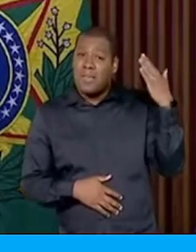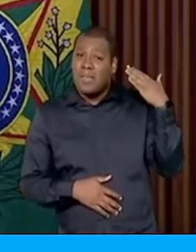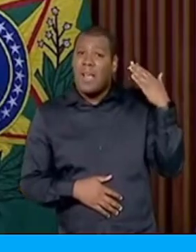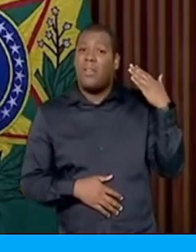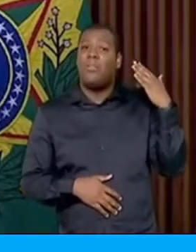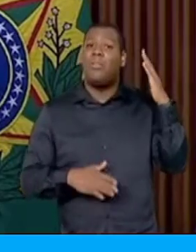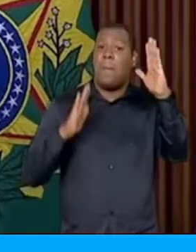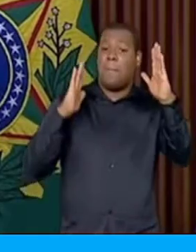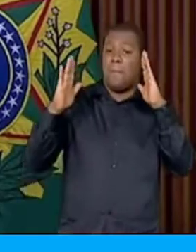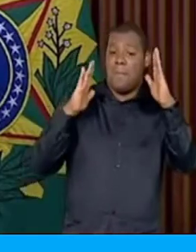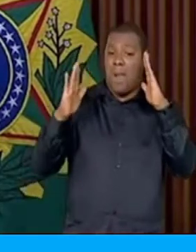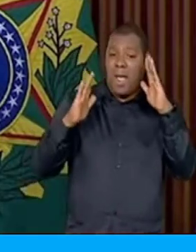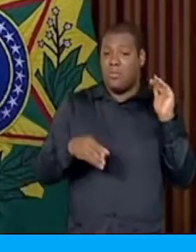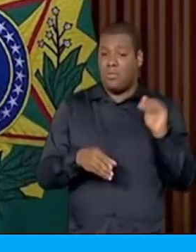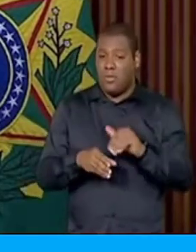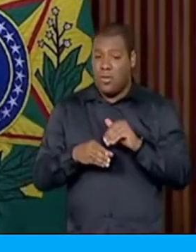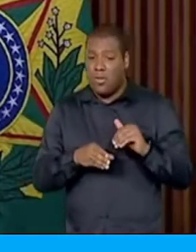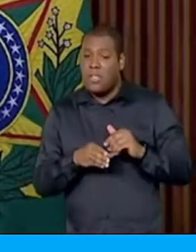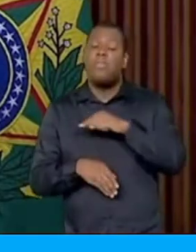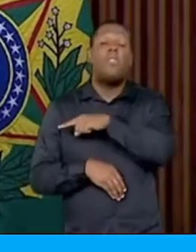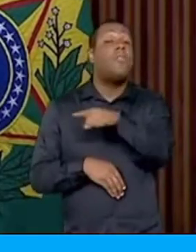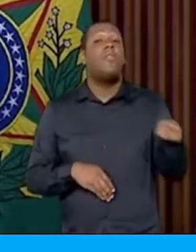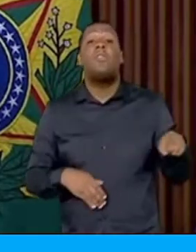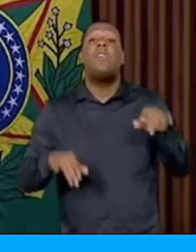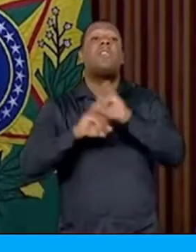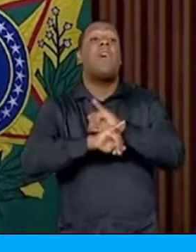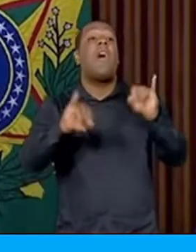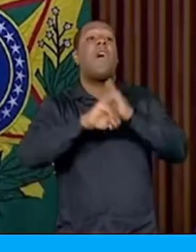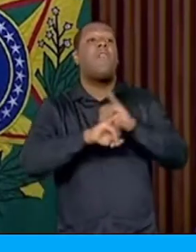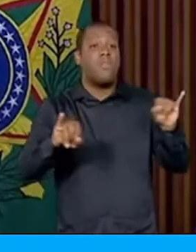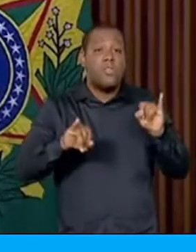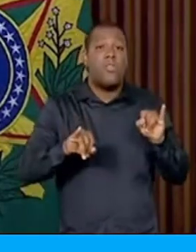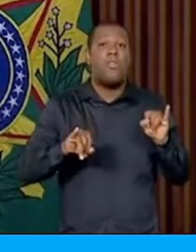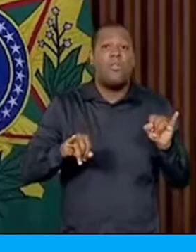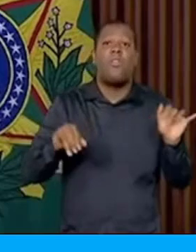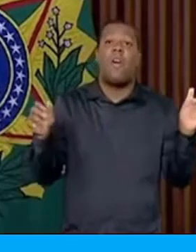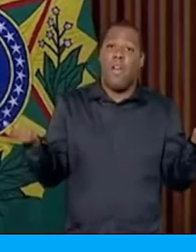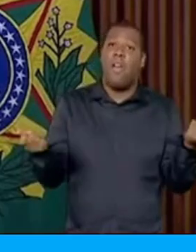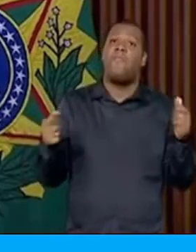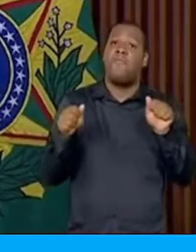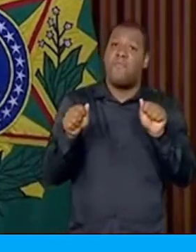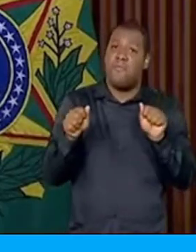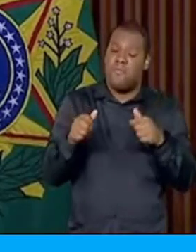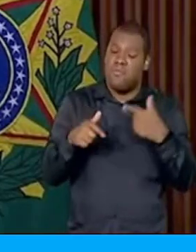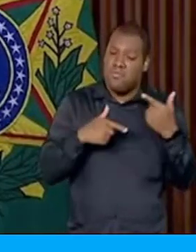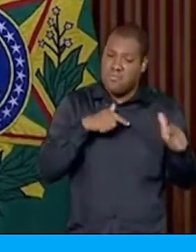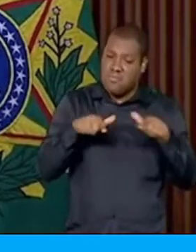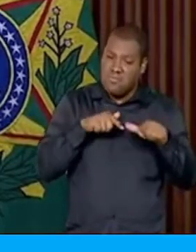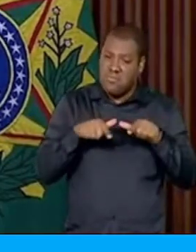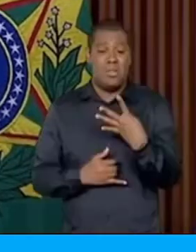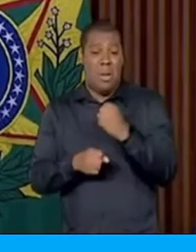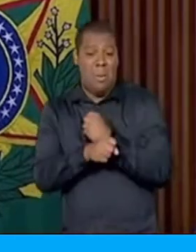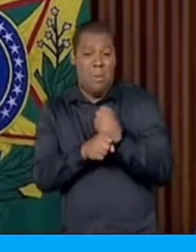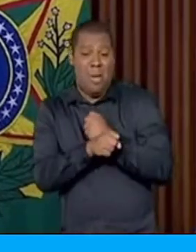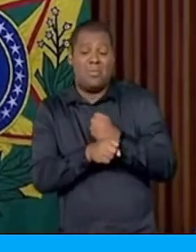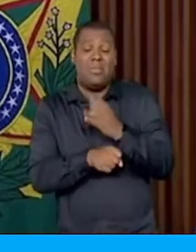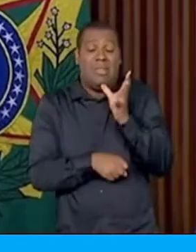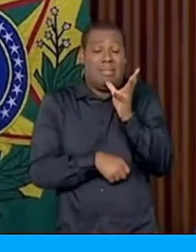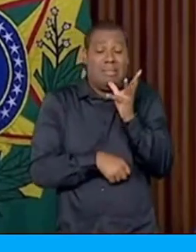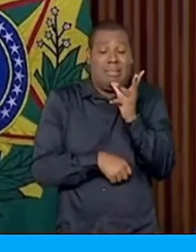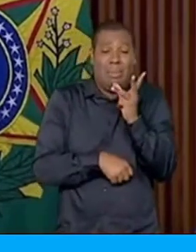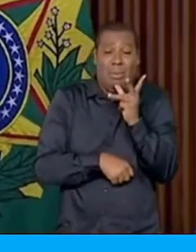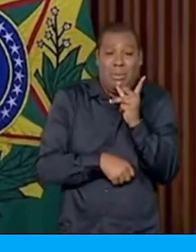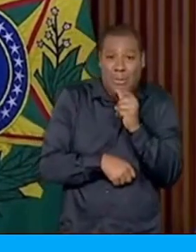país. Então, nós temos compromissos para fazer as coisas bem feitas e fazer no tempo certo. E